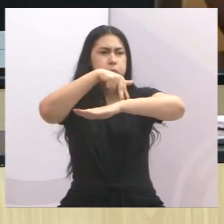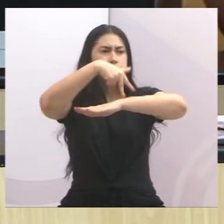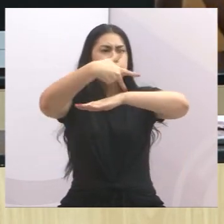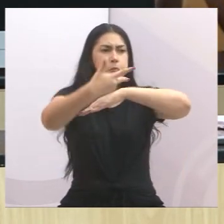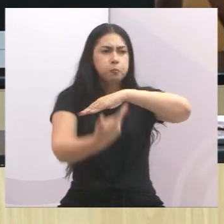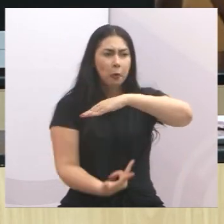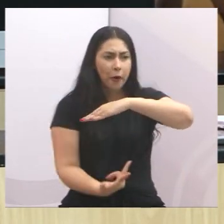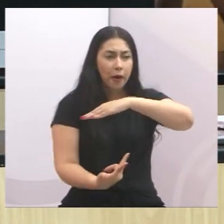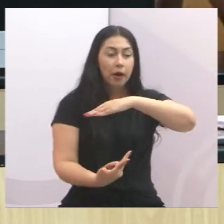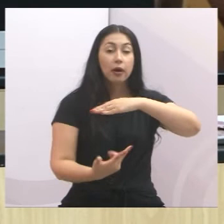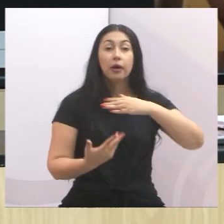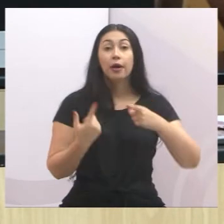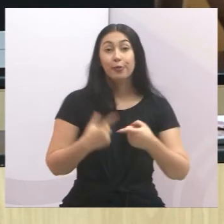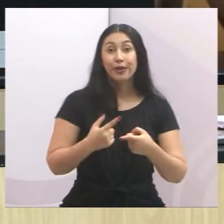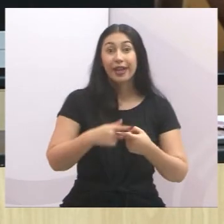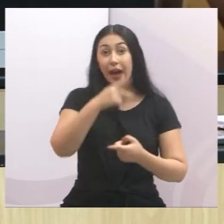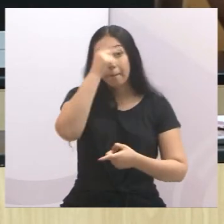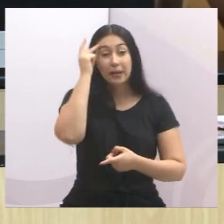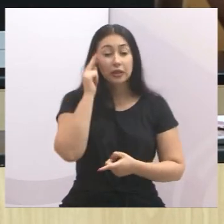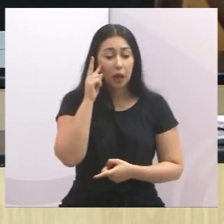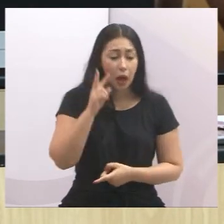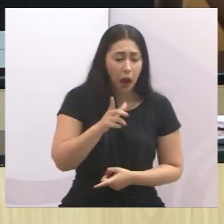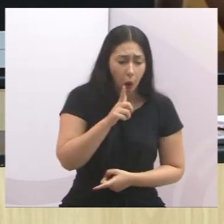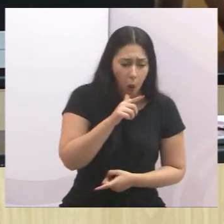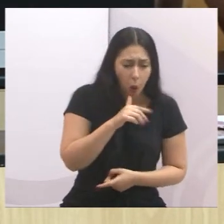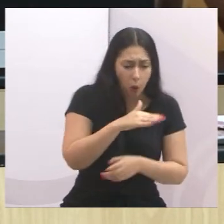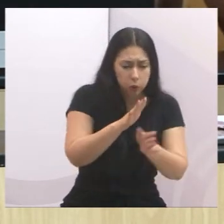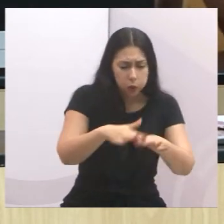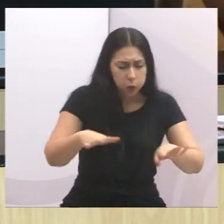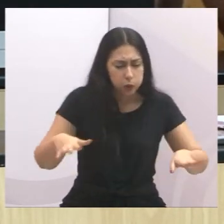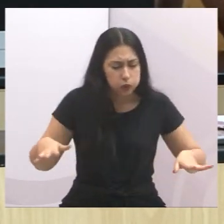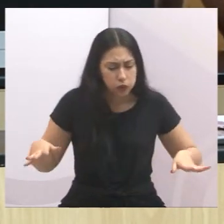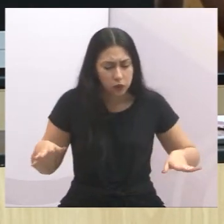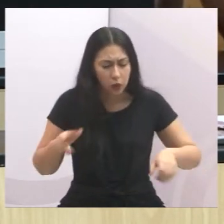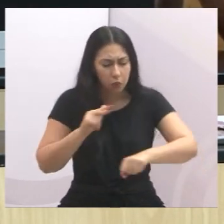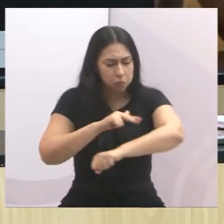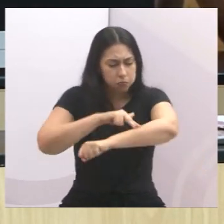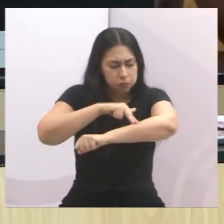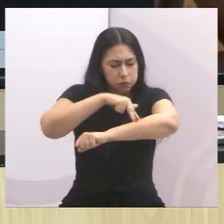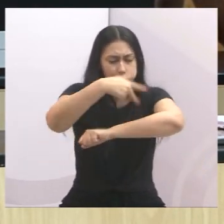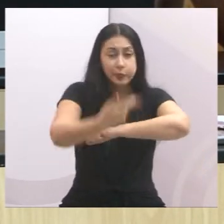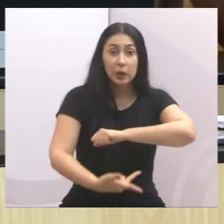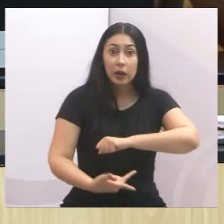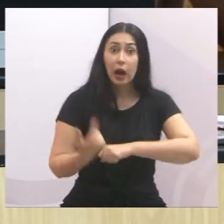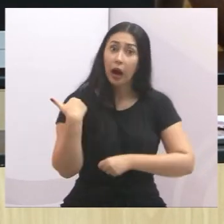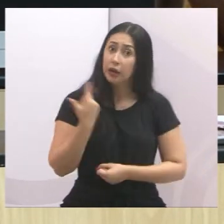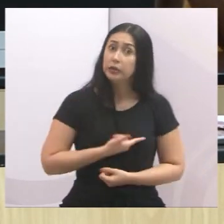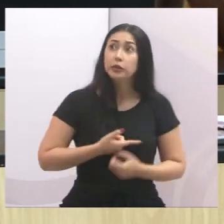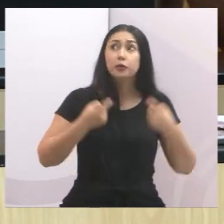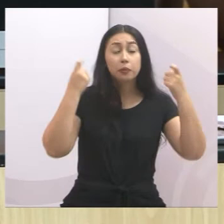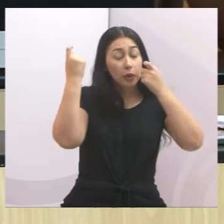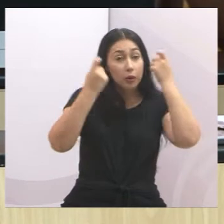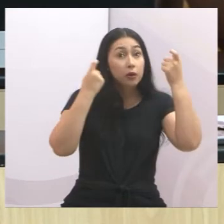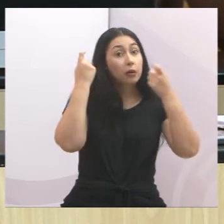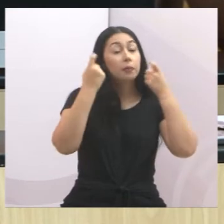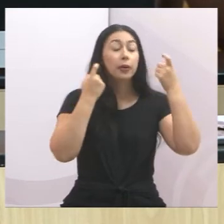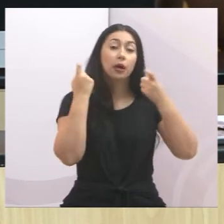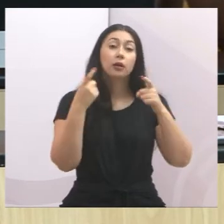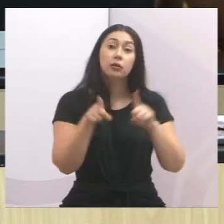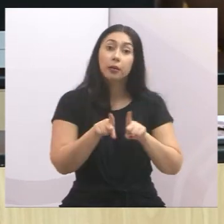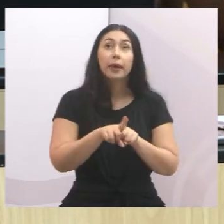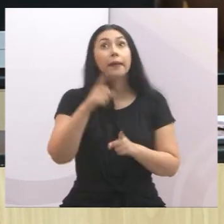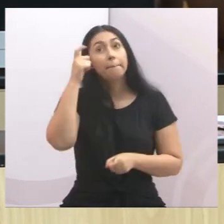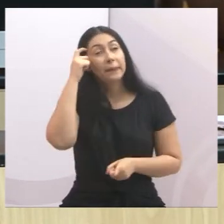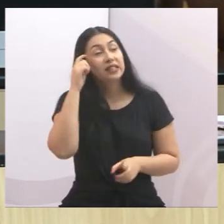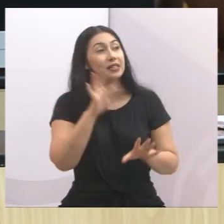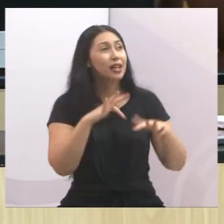tanto, onde pessoas lançam-se nas águas do Rio Paraíba do Sul, o que é motivo de preocupação e profunda comoção. Considerando o desespero da família